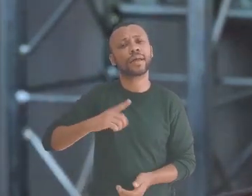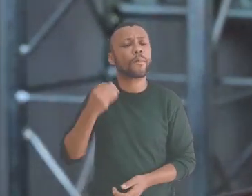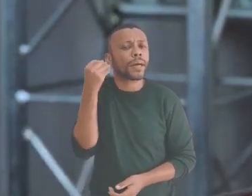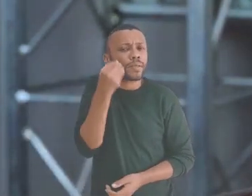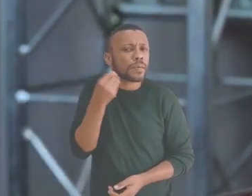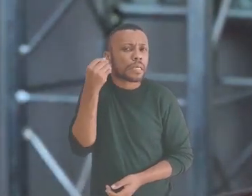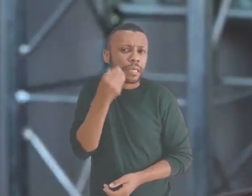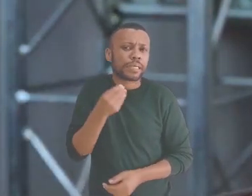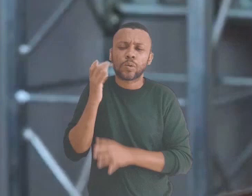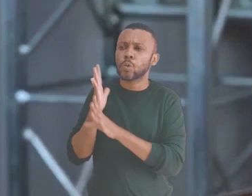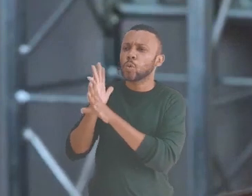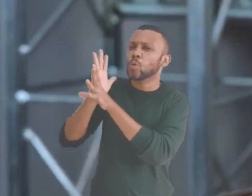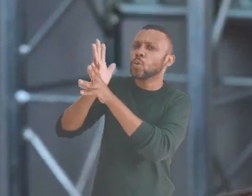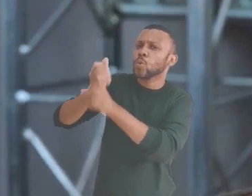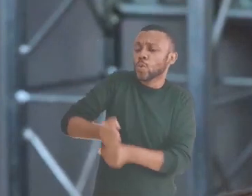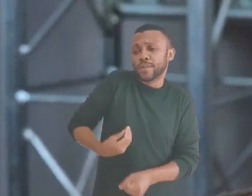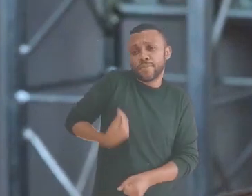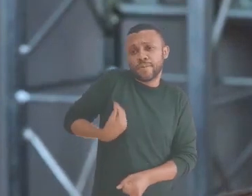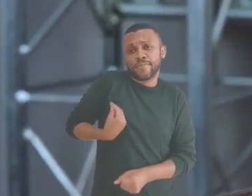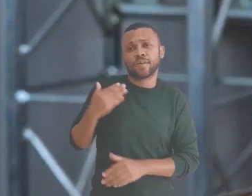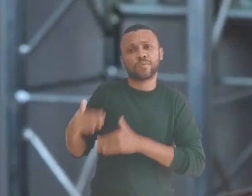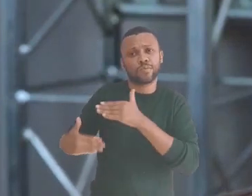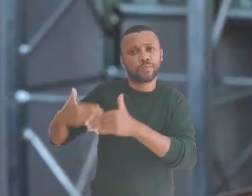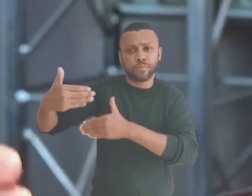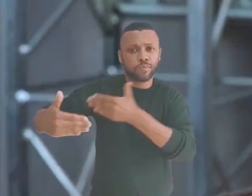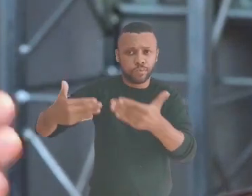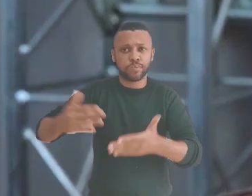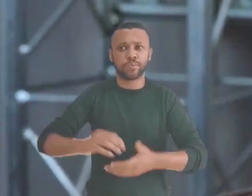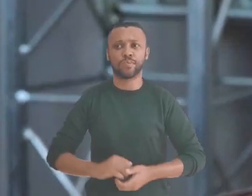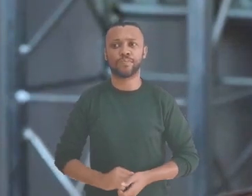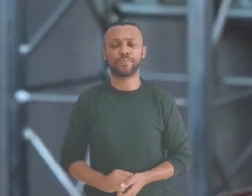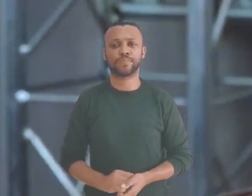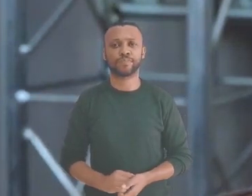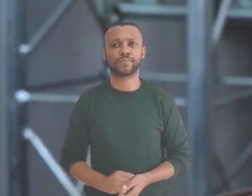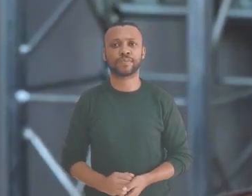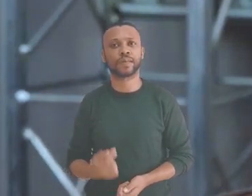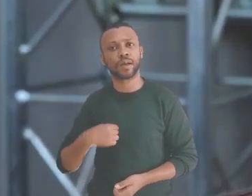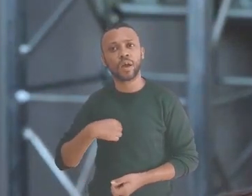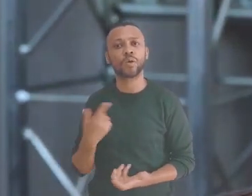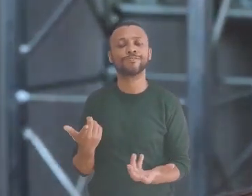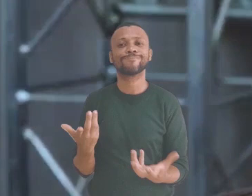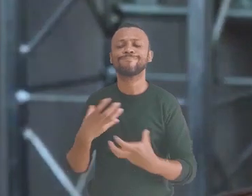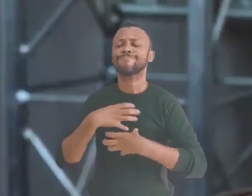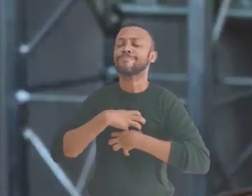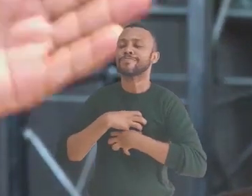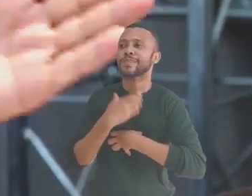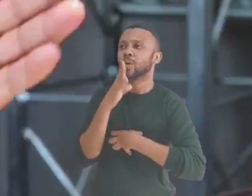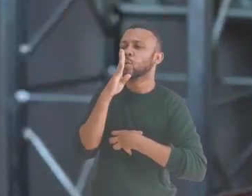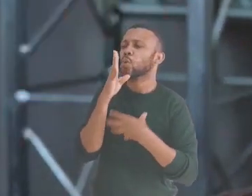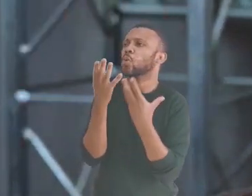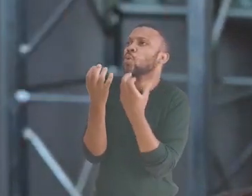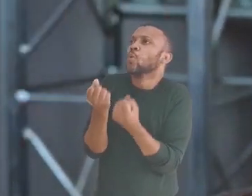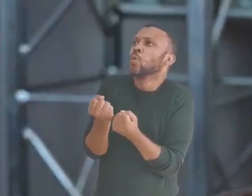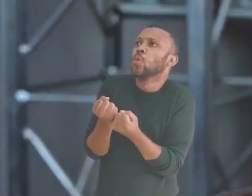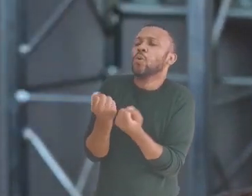viver. E isso é o importante na minha deficiência. É não me fazer uma coitada de não